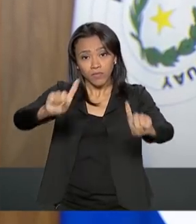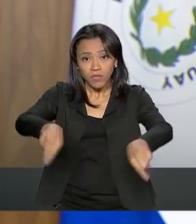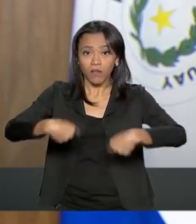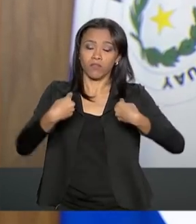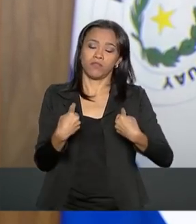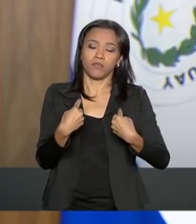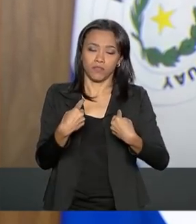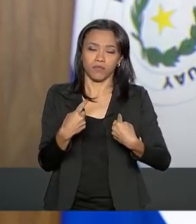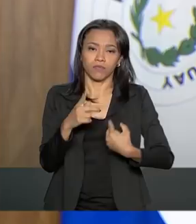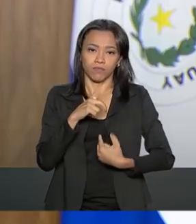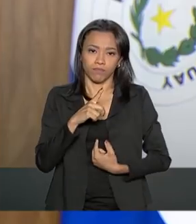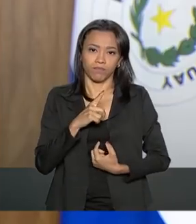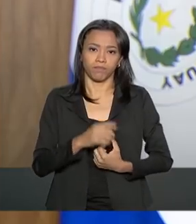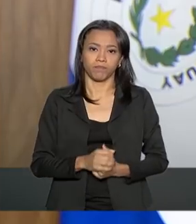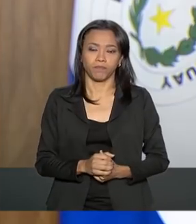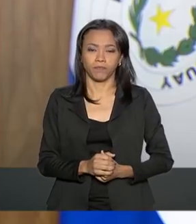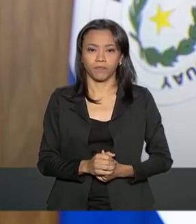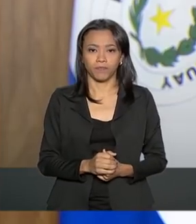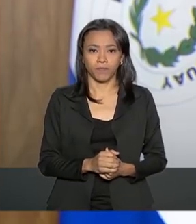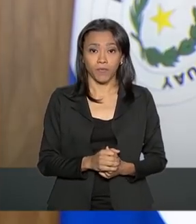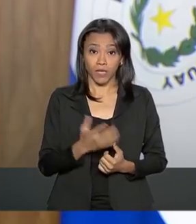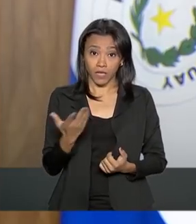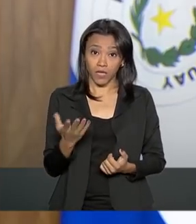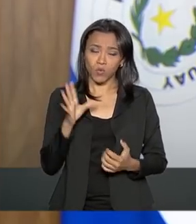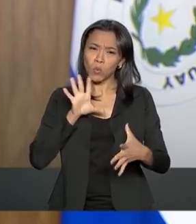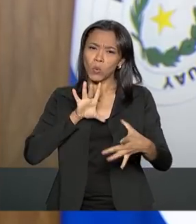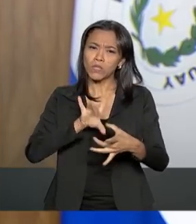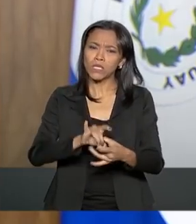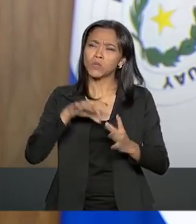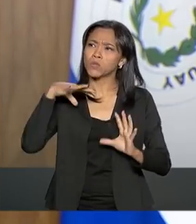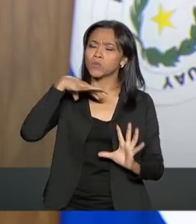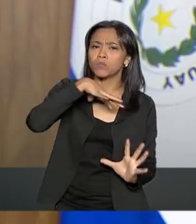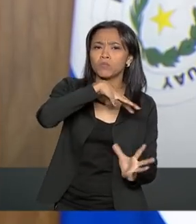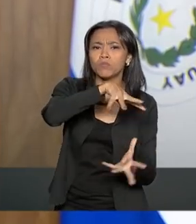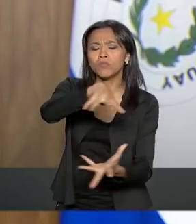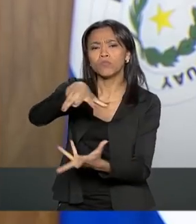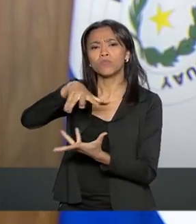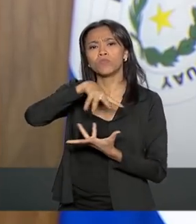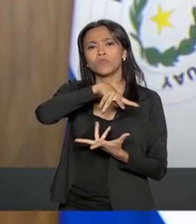tempo no qual o mundo pede